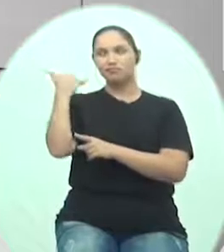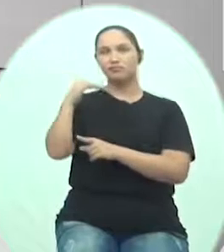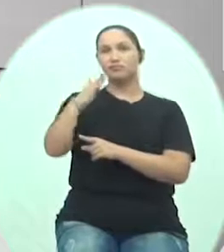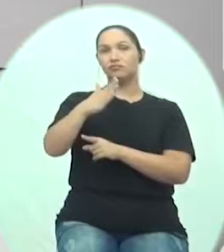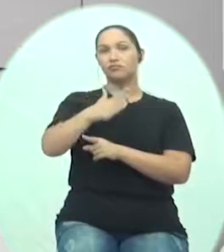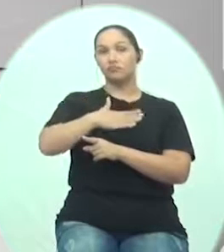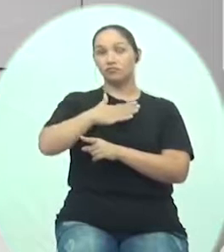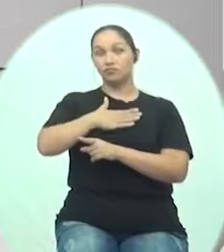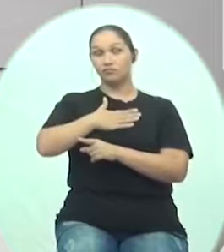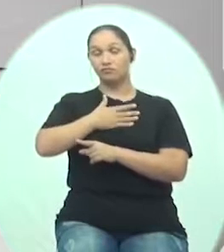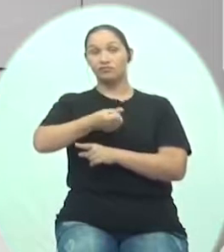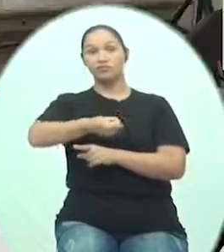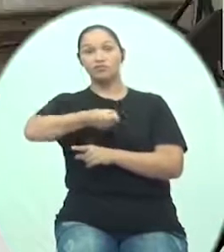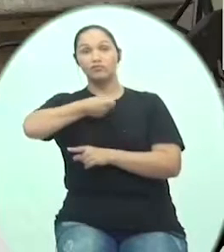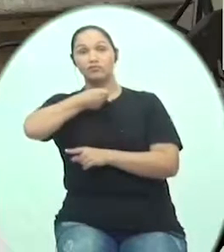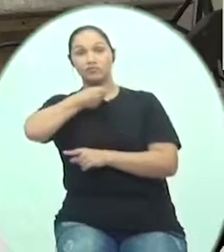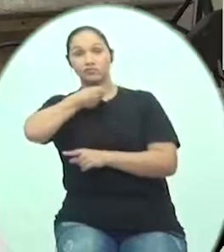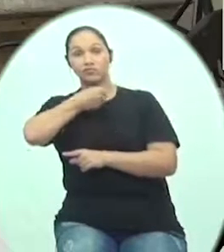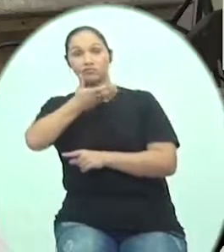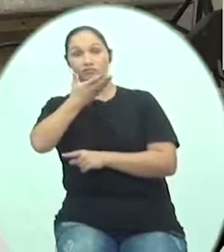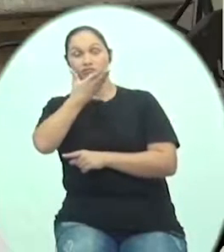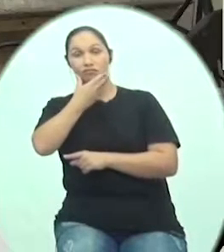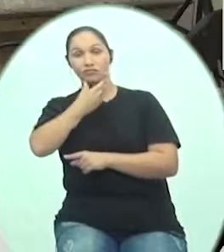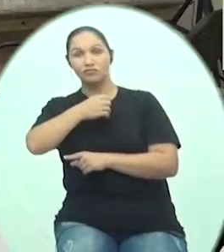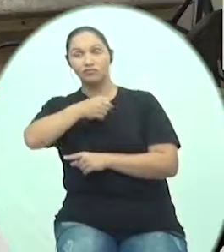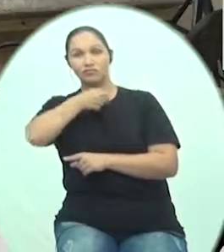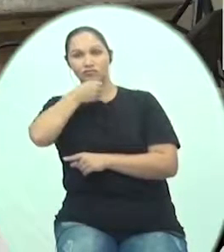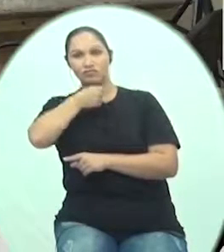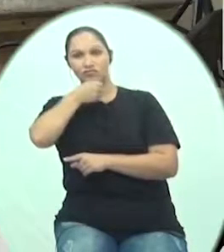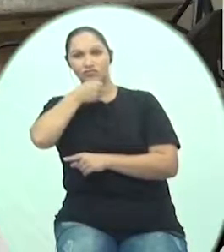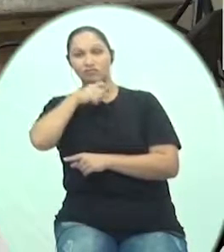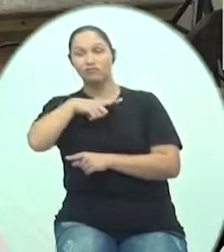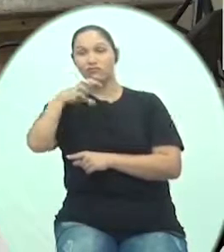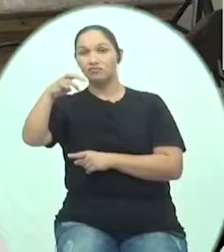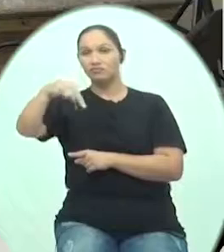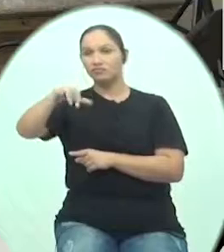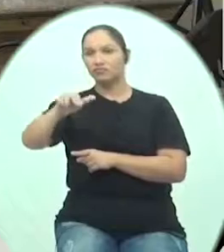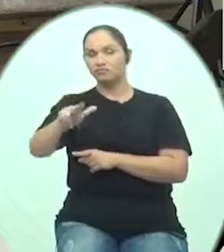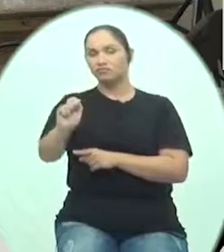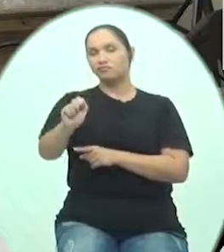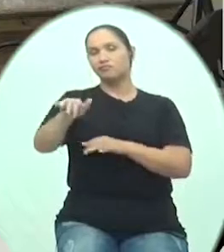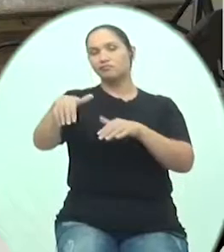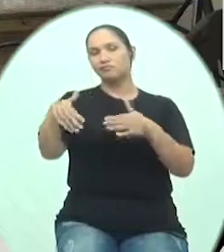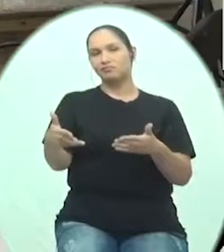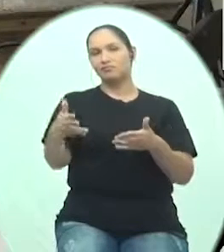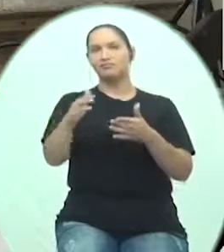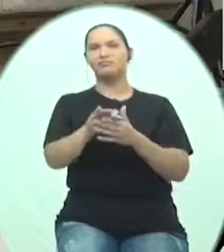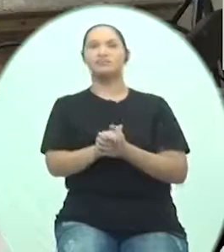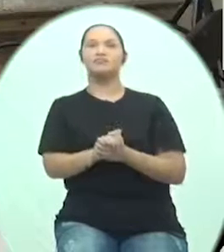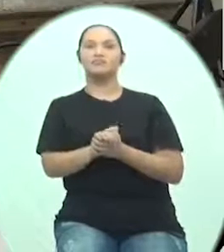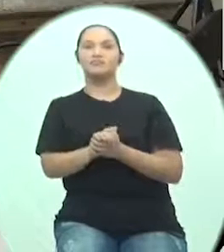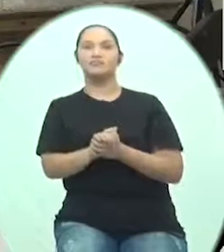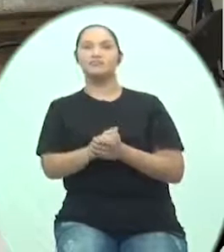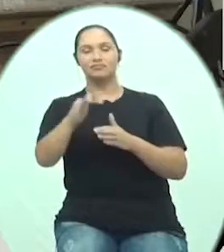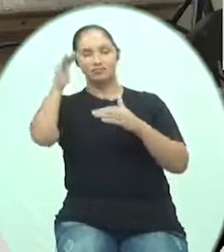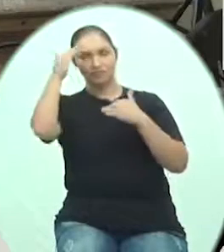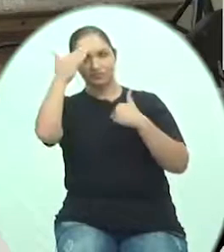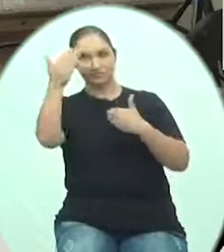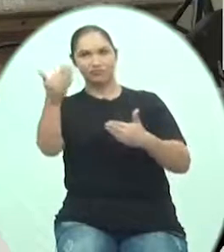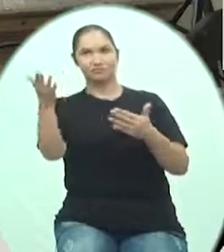Zil no bairro São Simão muito obrigado eu peço pro Vereador Toninho também participe não gostaria de fazer